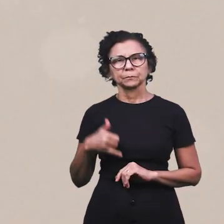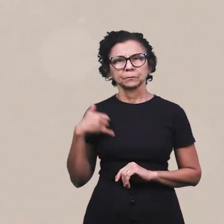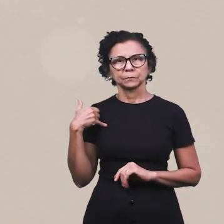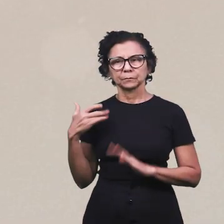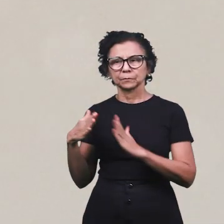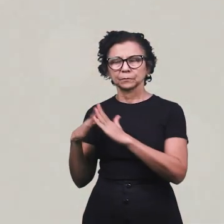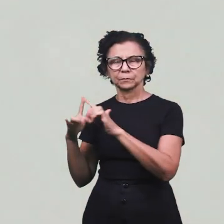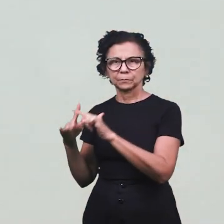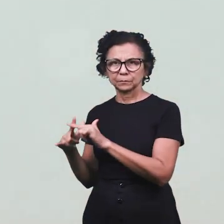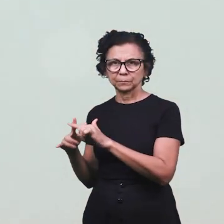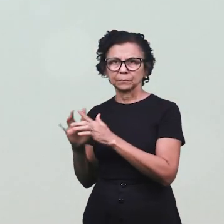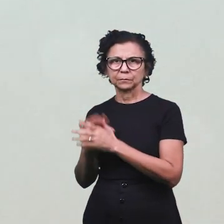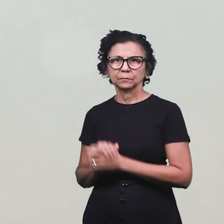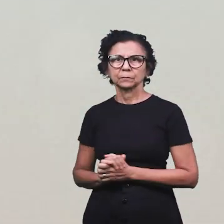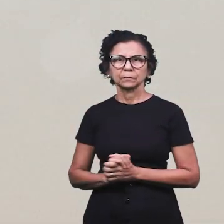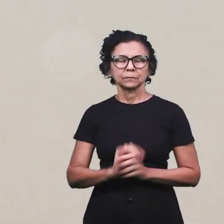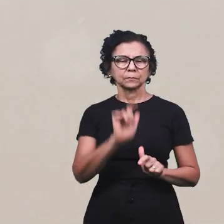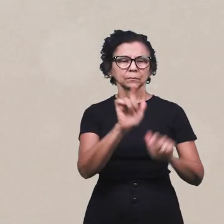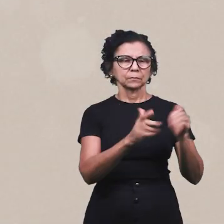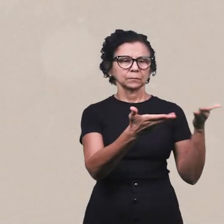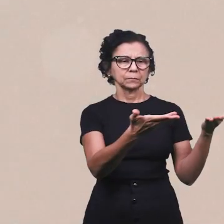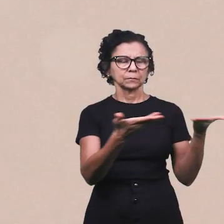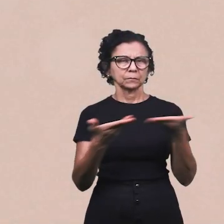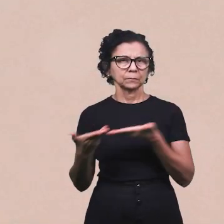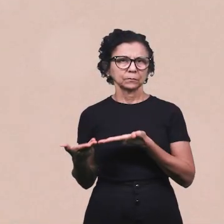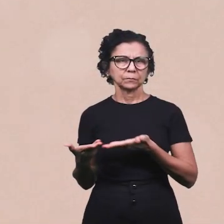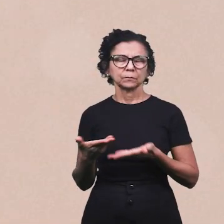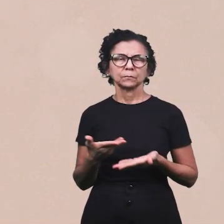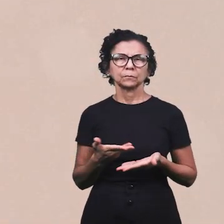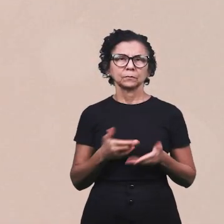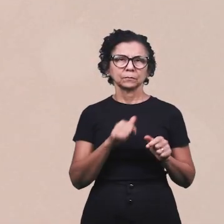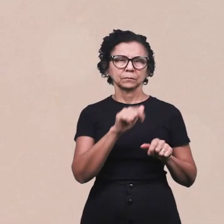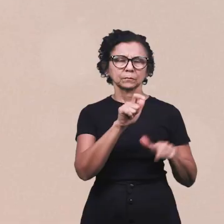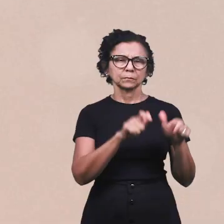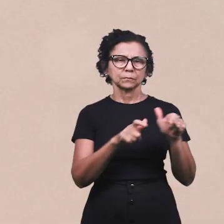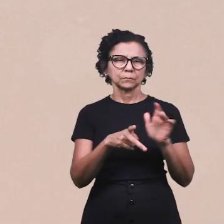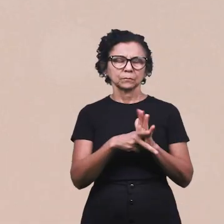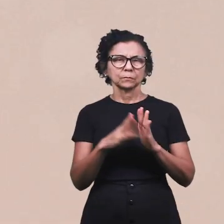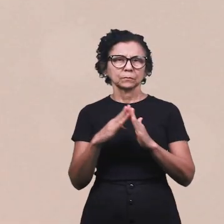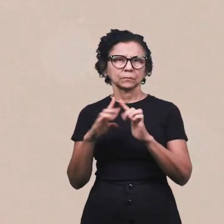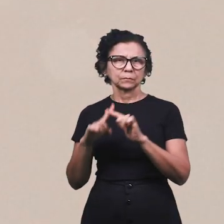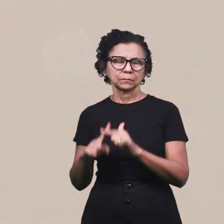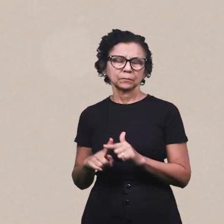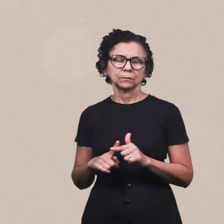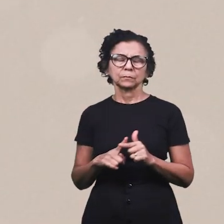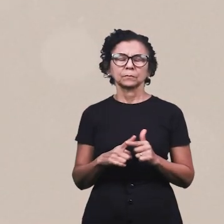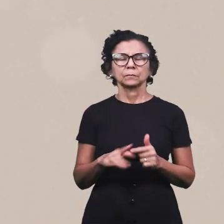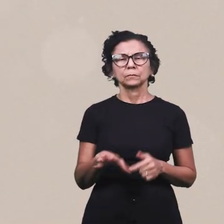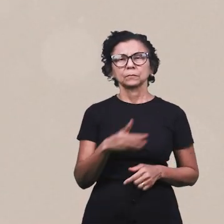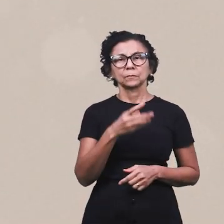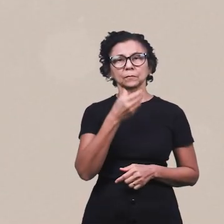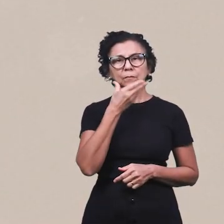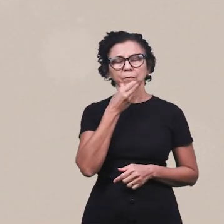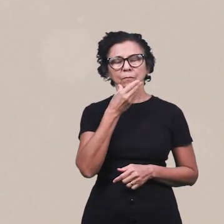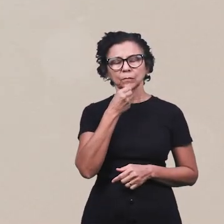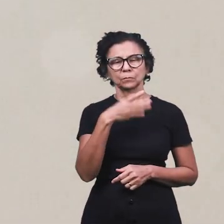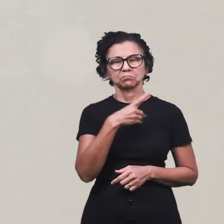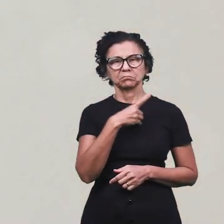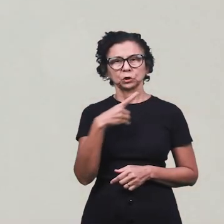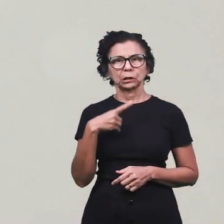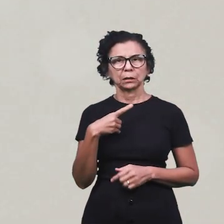aniversário da igreja, compartilhamos convite com alguns irmãos e participou na condução do louvor um diácono